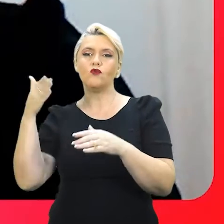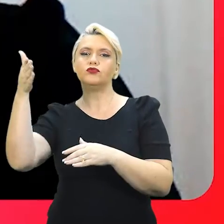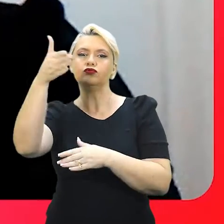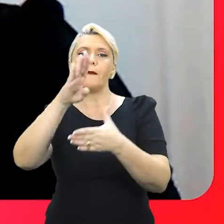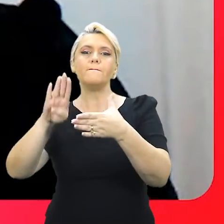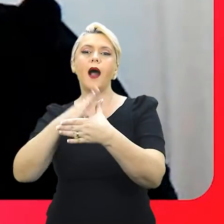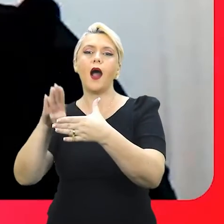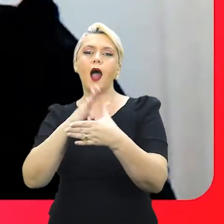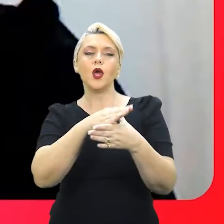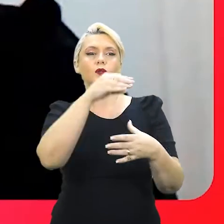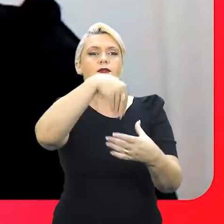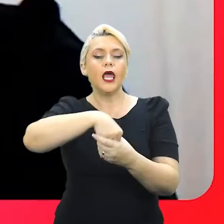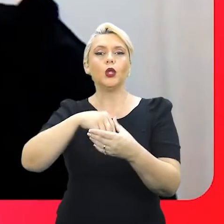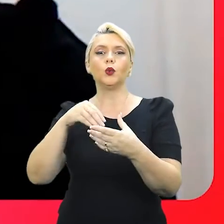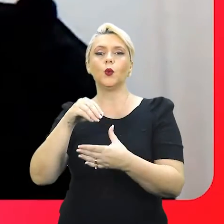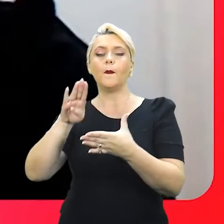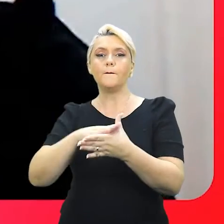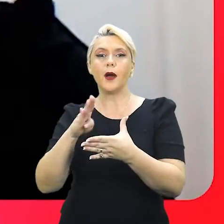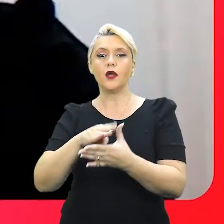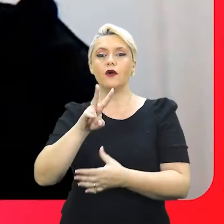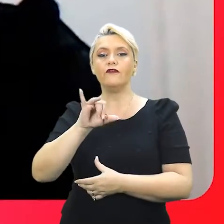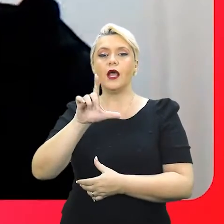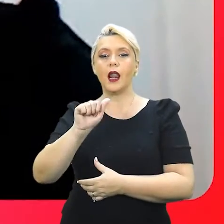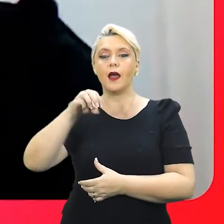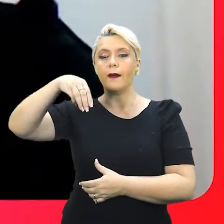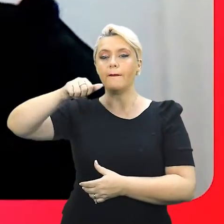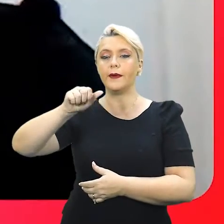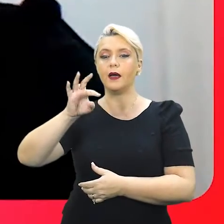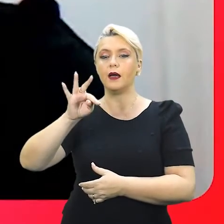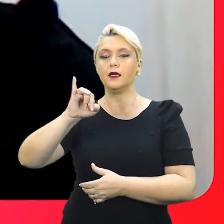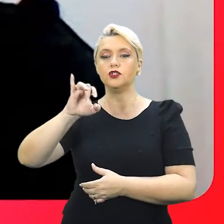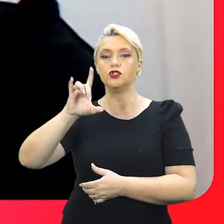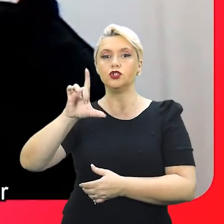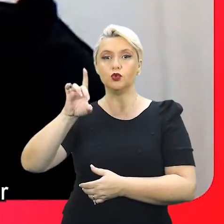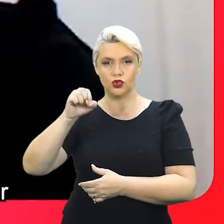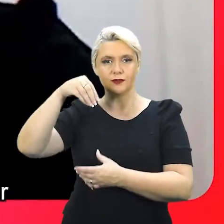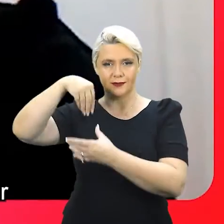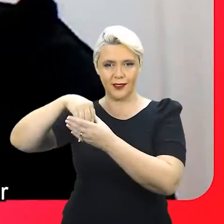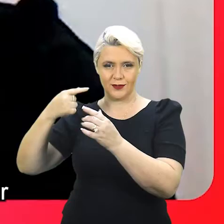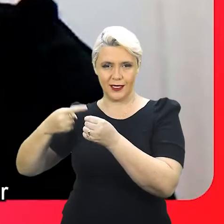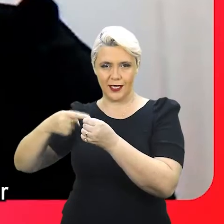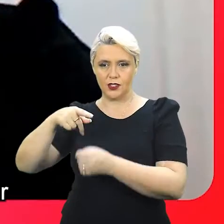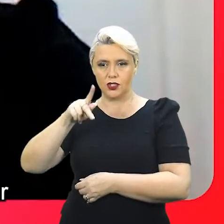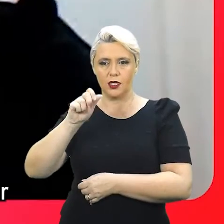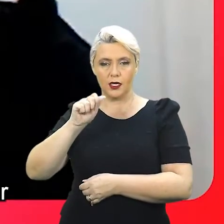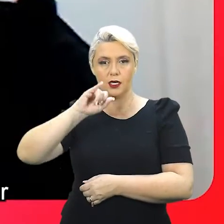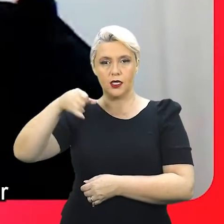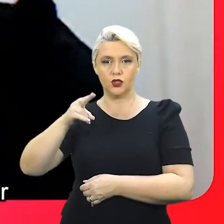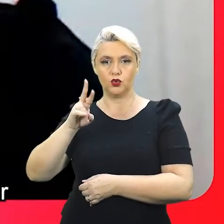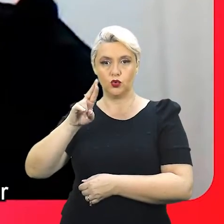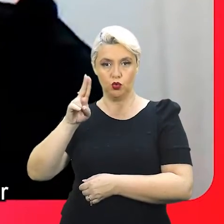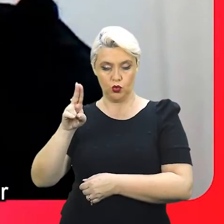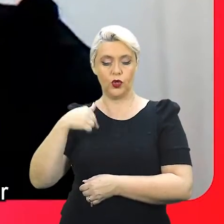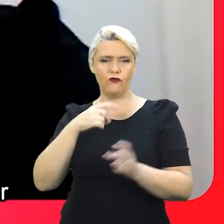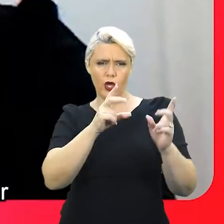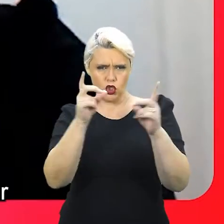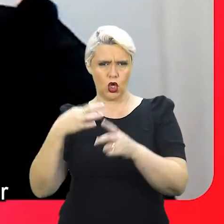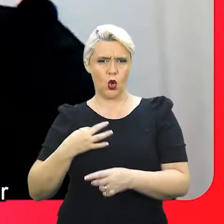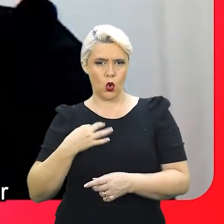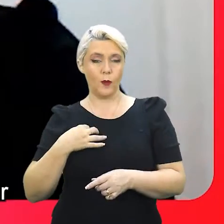vilas, lembro da Vila Matilde, lá em Cajuru, onde eu Uhum. ia vender roupa. E já com